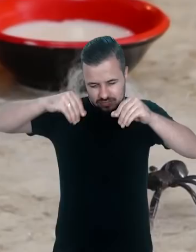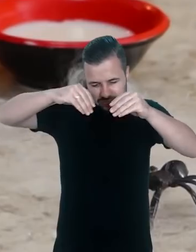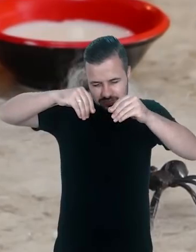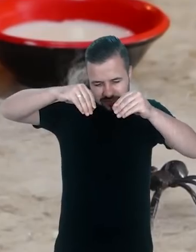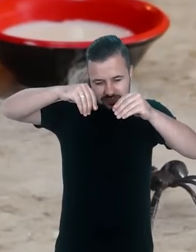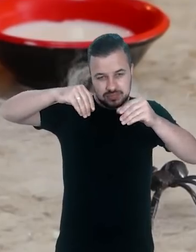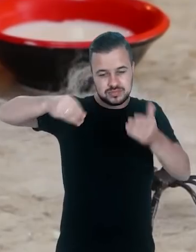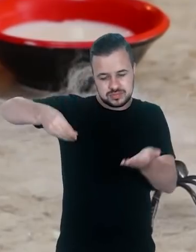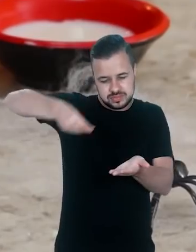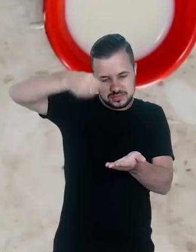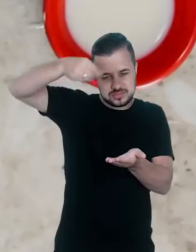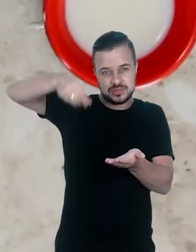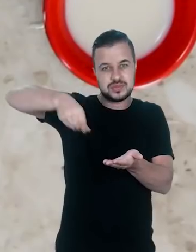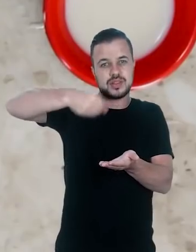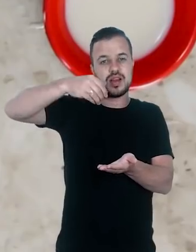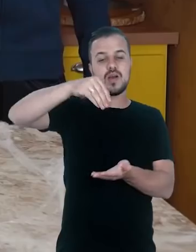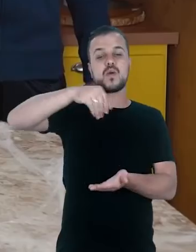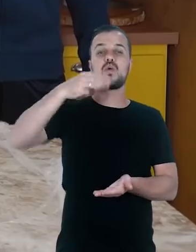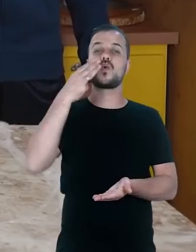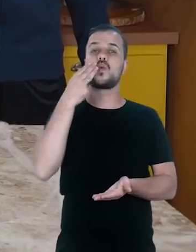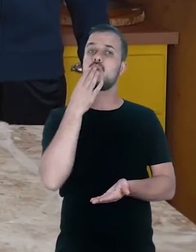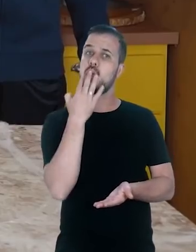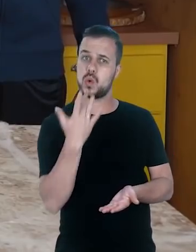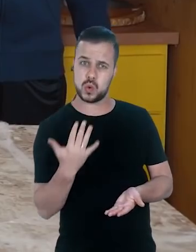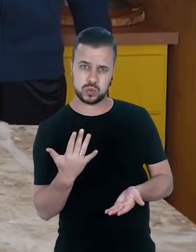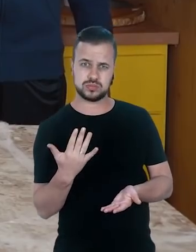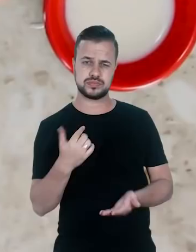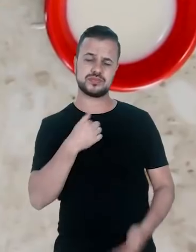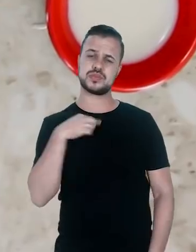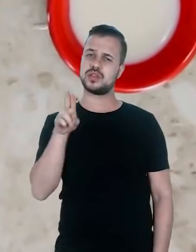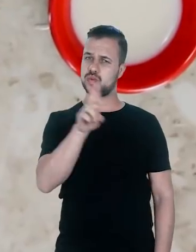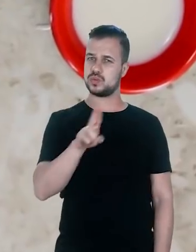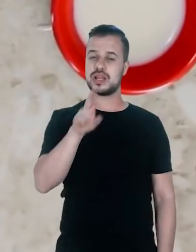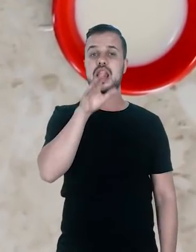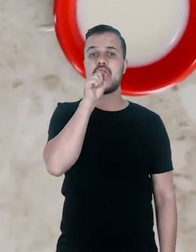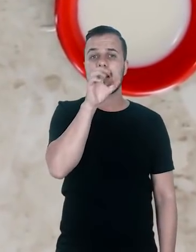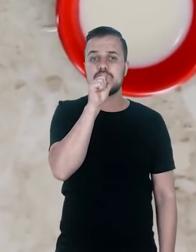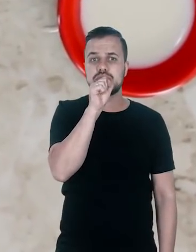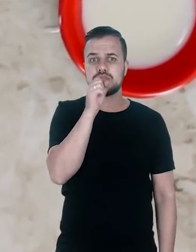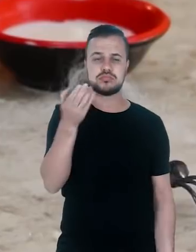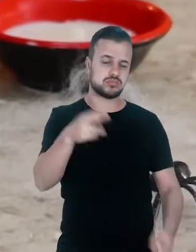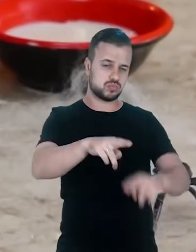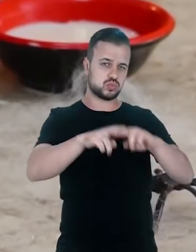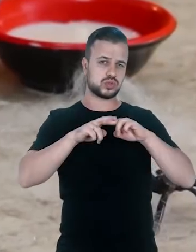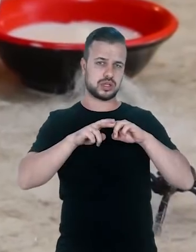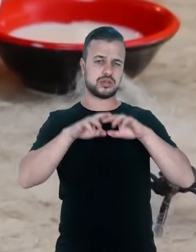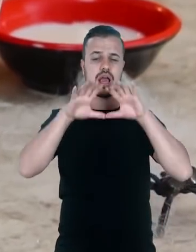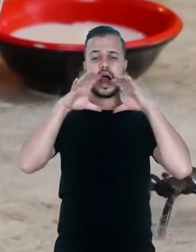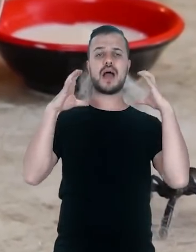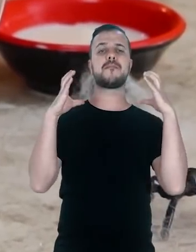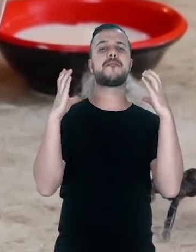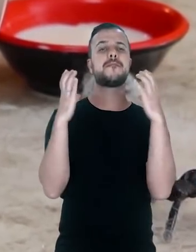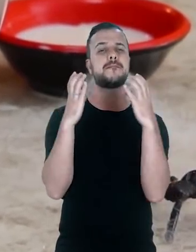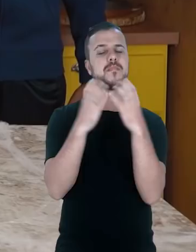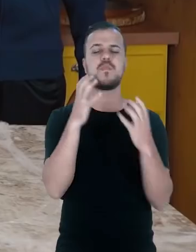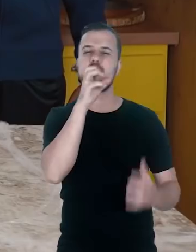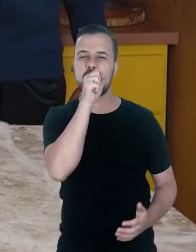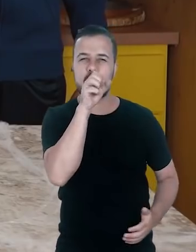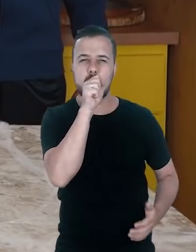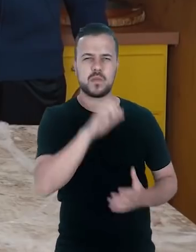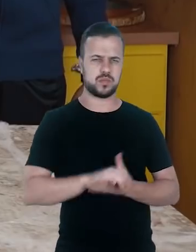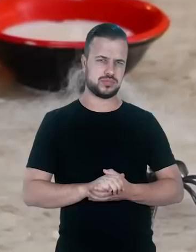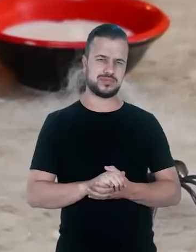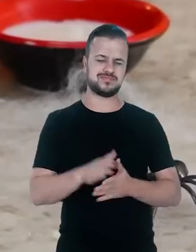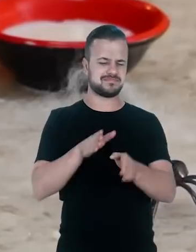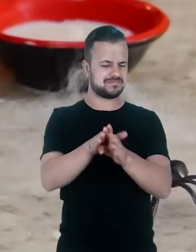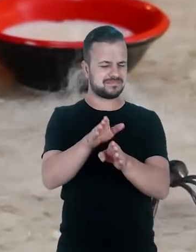bem consistente. Aí você coloca o corante alimentício. Aqui no meu caso, eu vou utilizar o laranja porque eu quero fazer abóbora, tá bom? E já vou